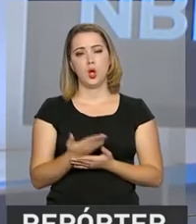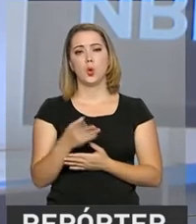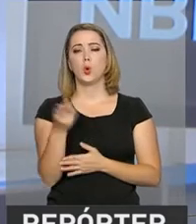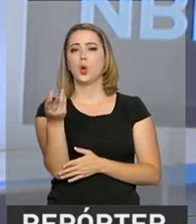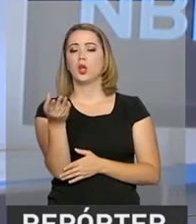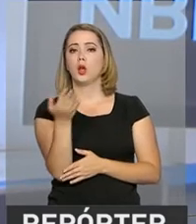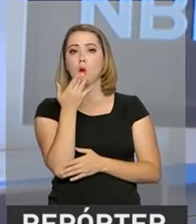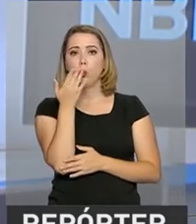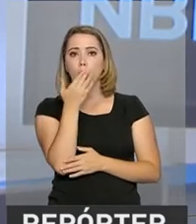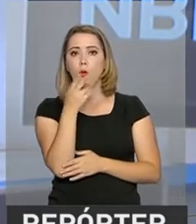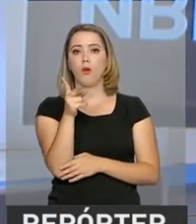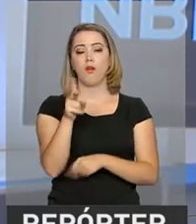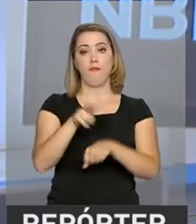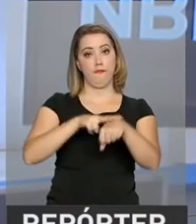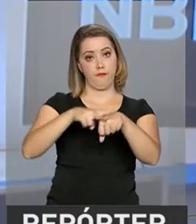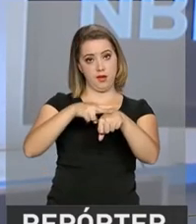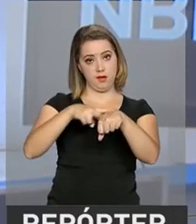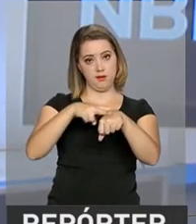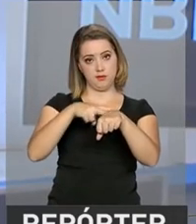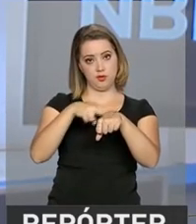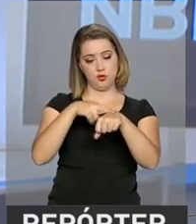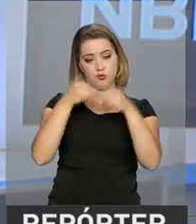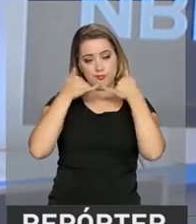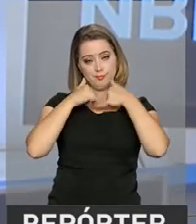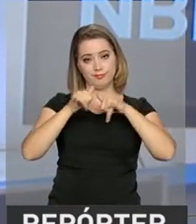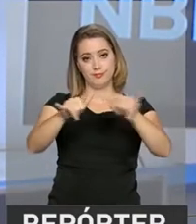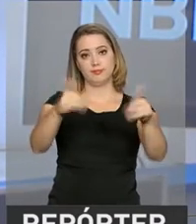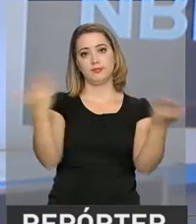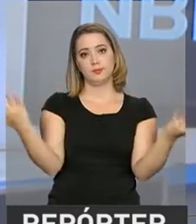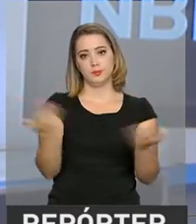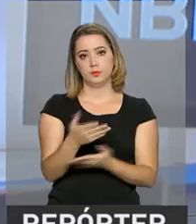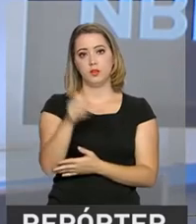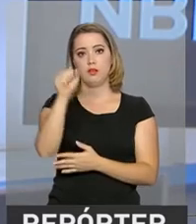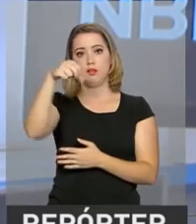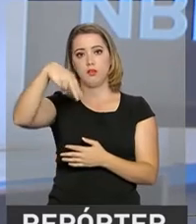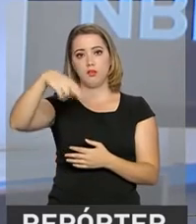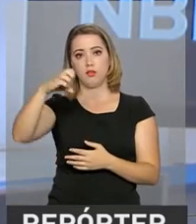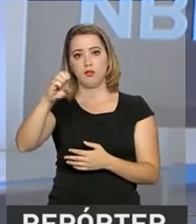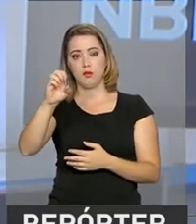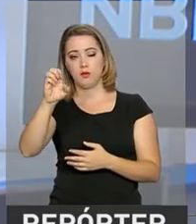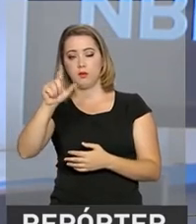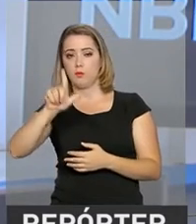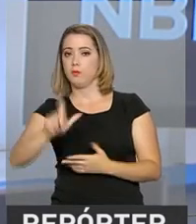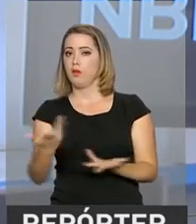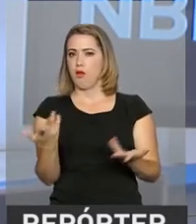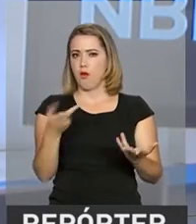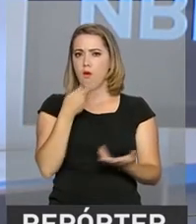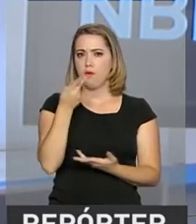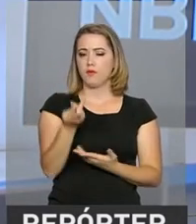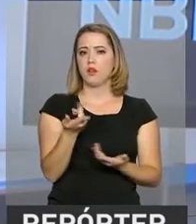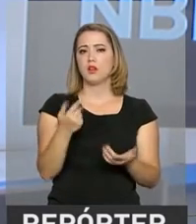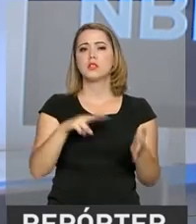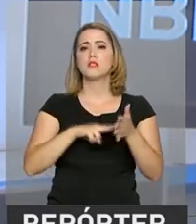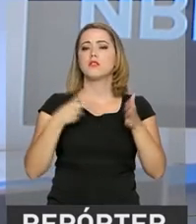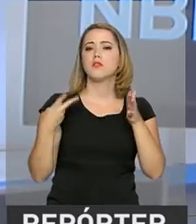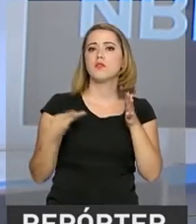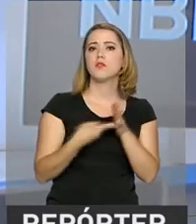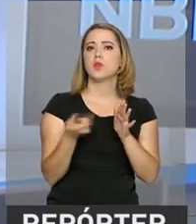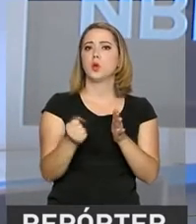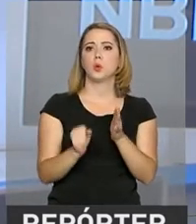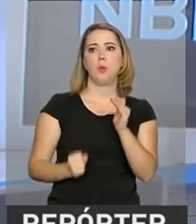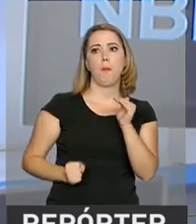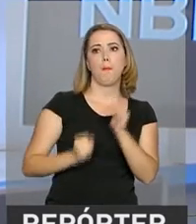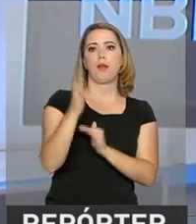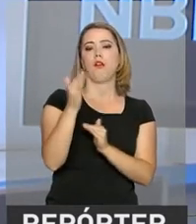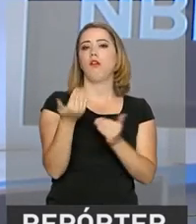a informação é da agência nacional de energia elétrica annel a nova bandeira significa que não haverá cobrança extra